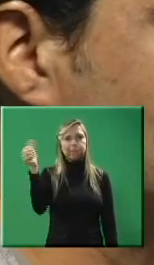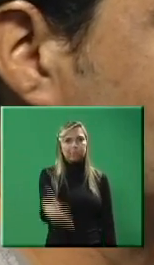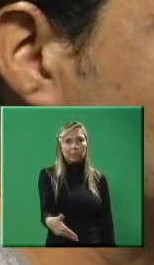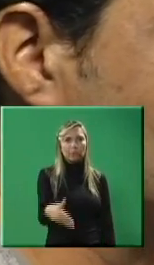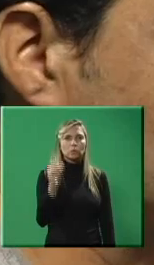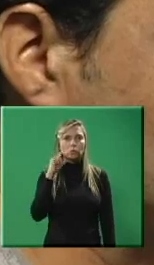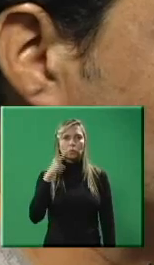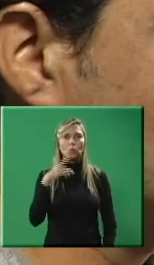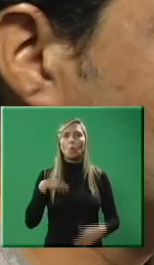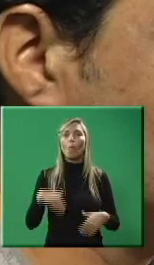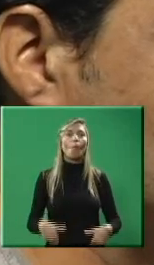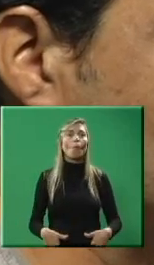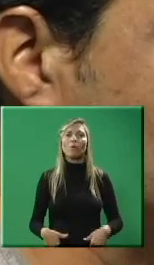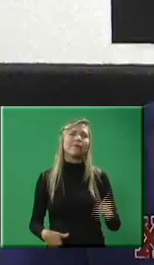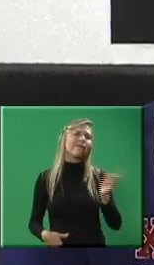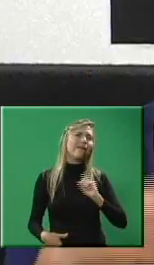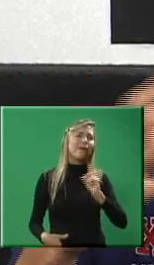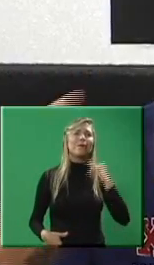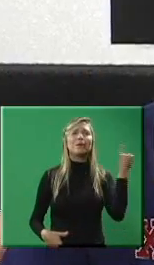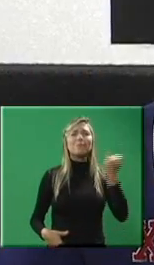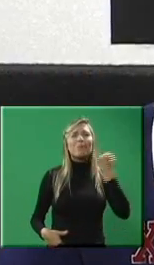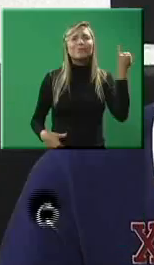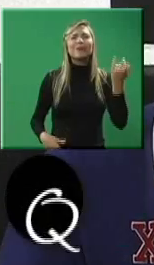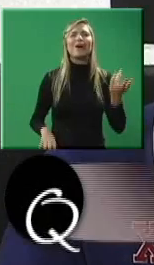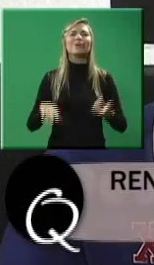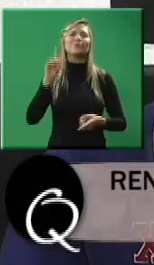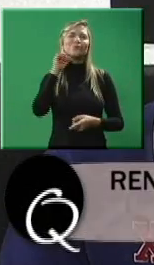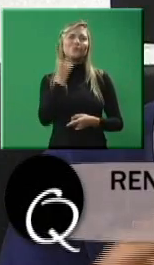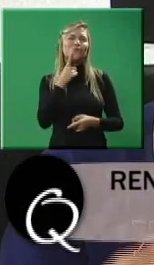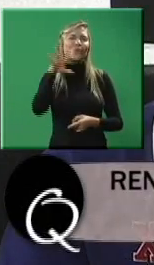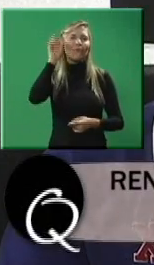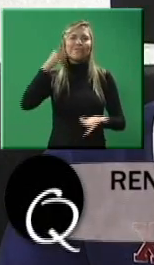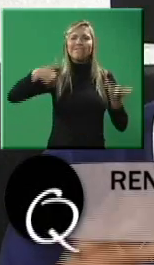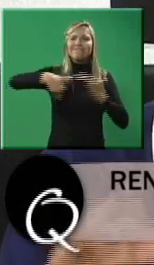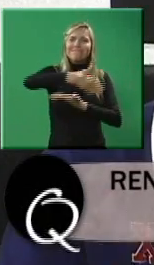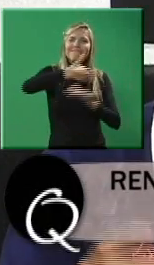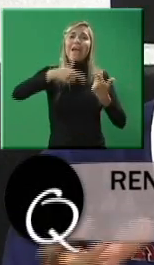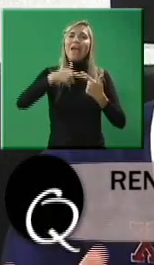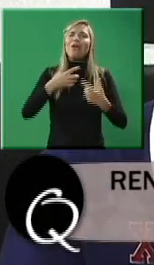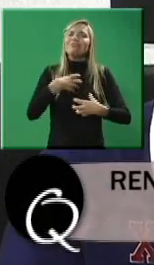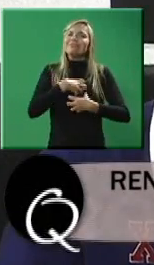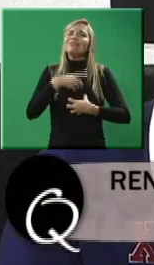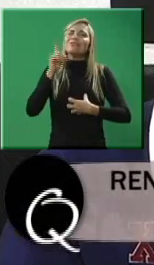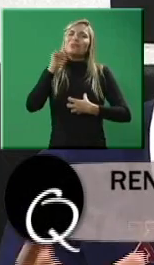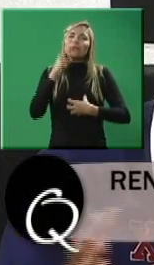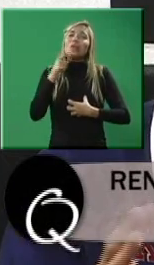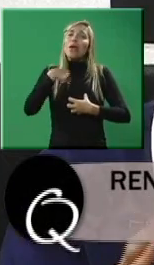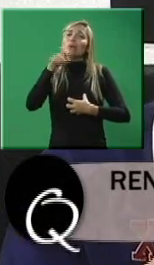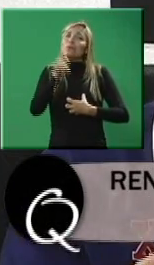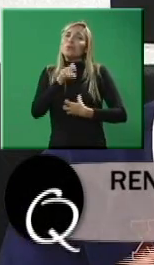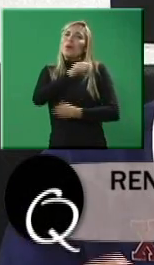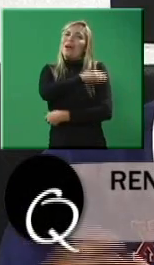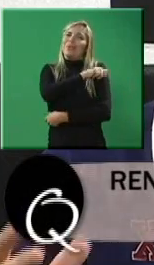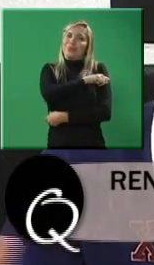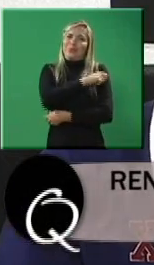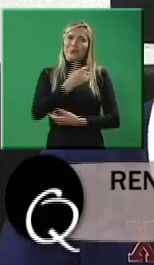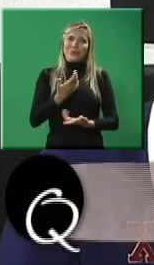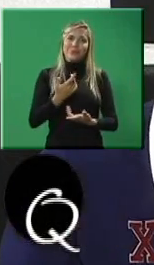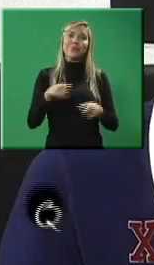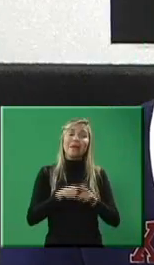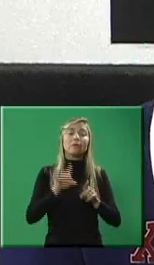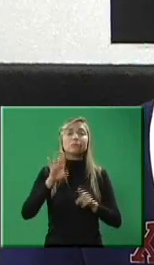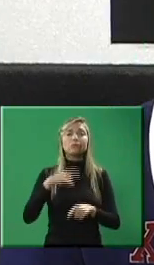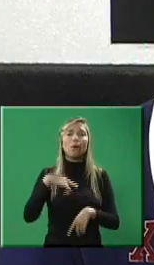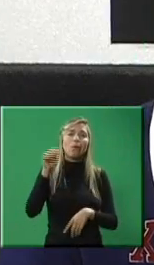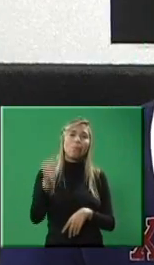sim na necessidade de aprenderem como todos os outros, de se sentirem alunos como todos os outros, que têm somente